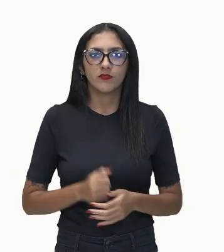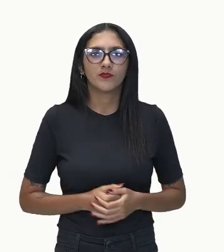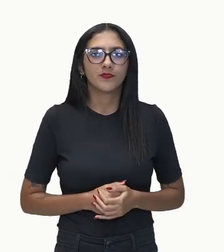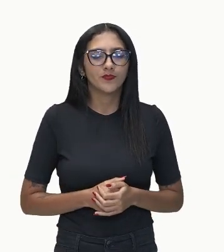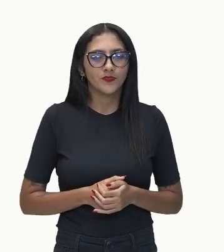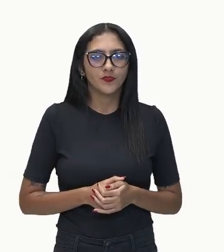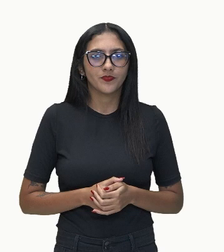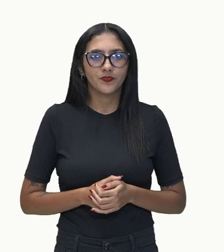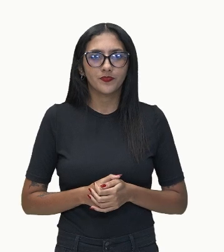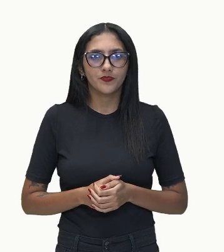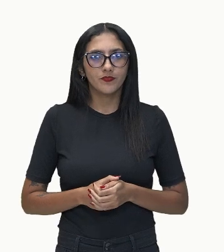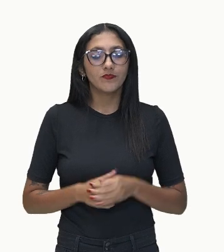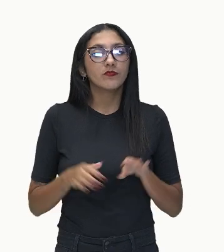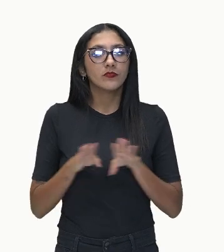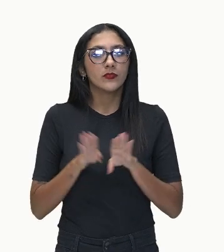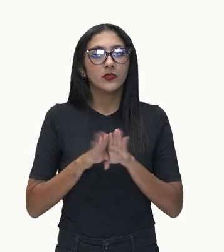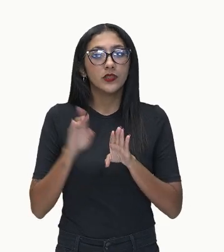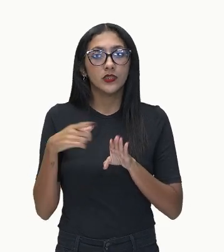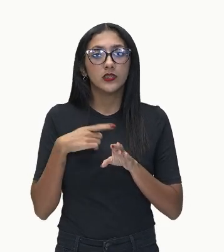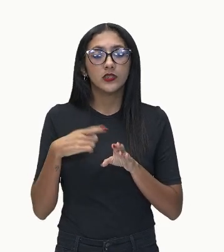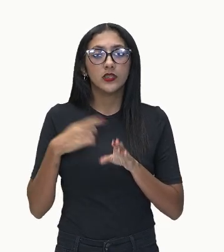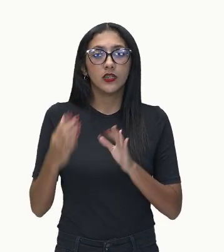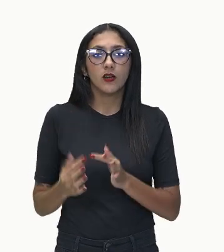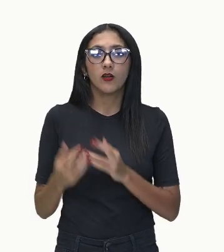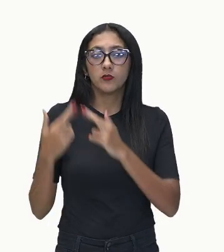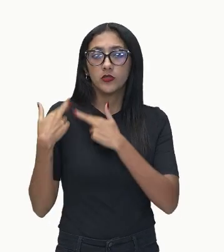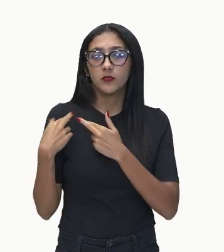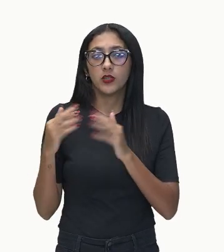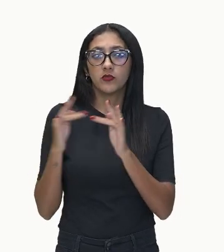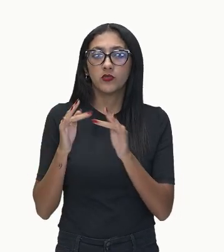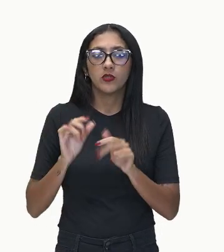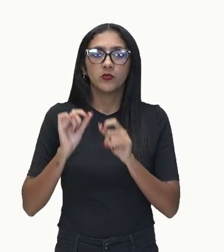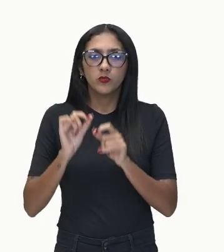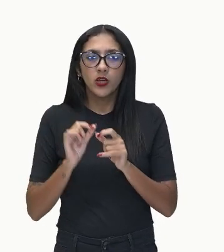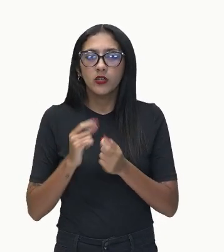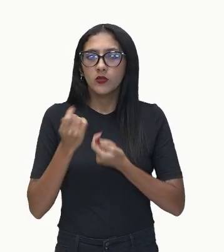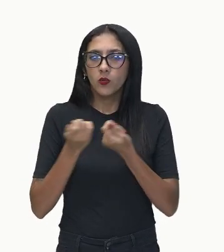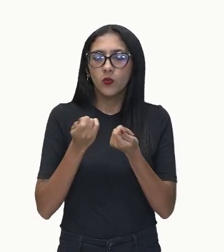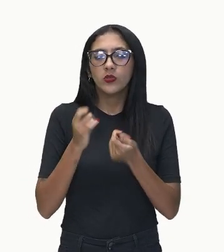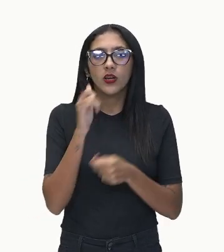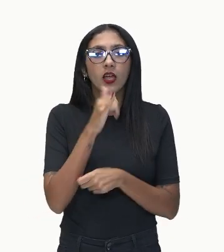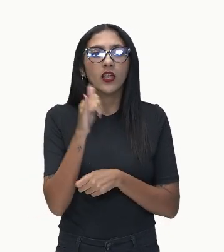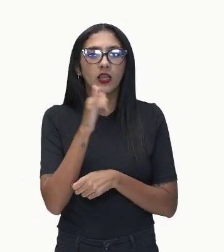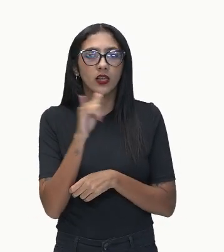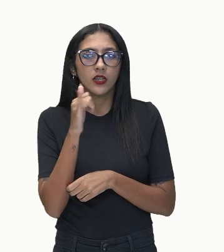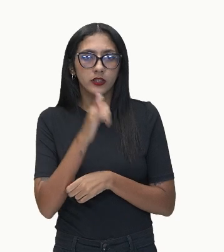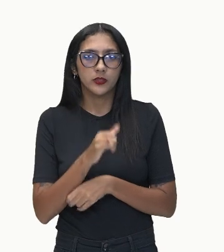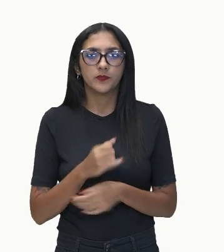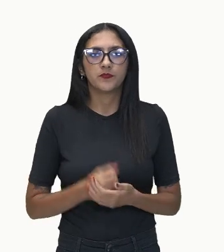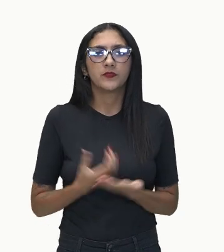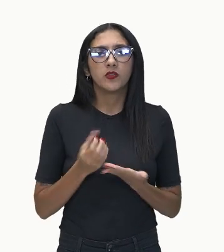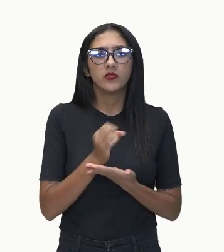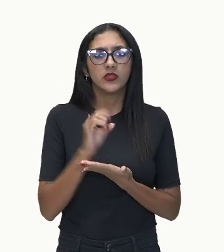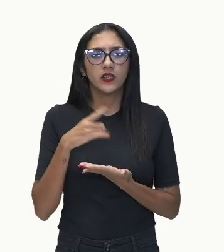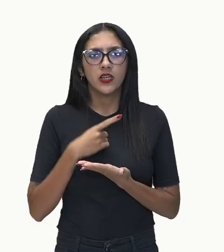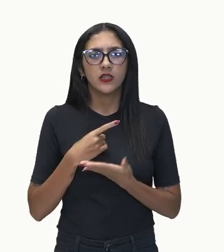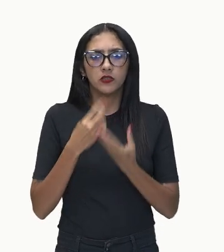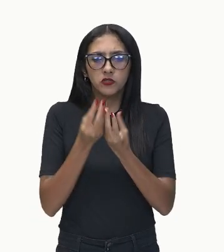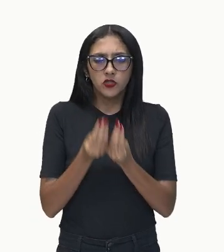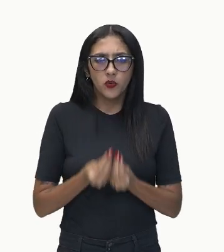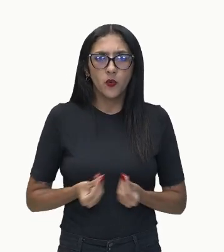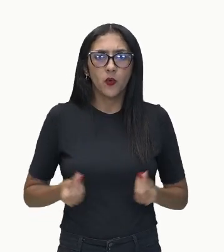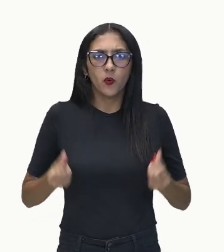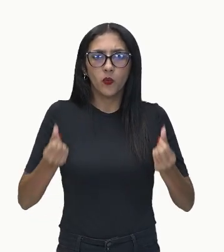aí, eles têm a função de armazenar energia. Então, quando acontece de eles serem decompostos, eles são liberados